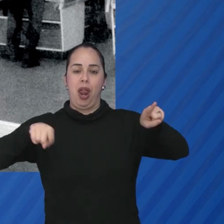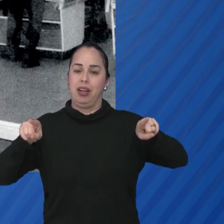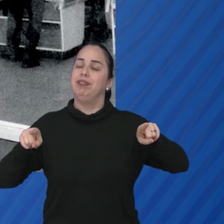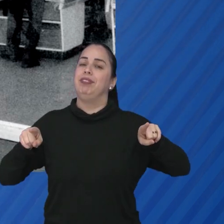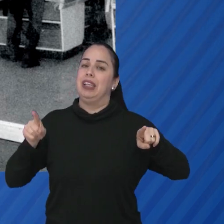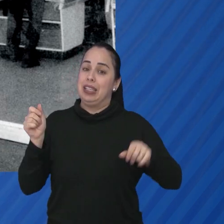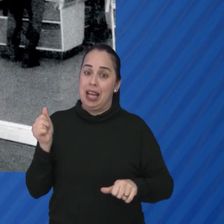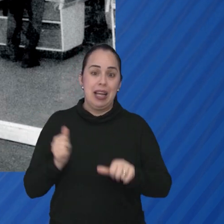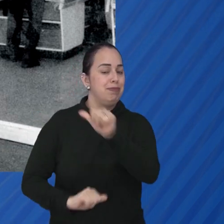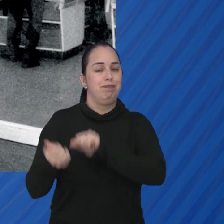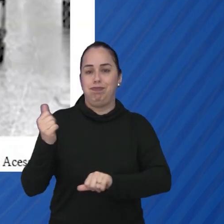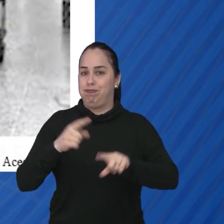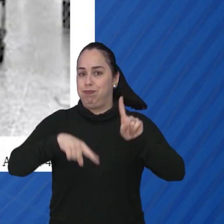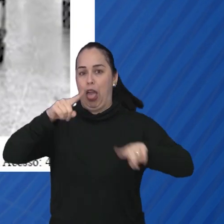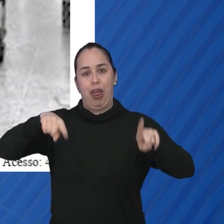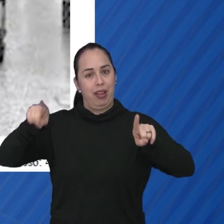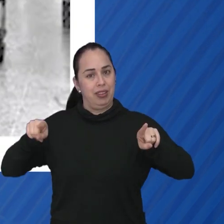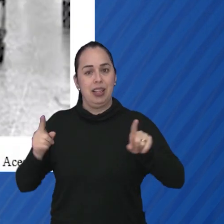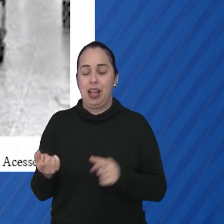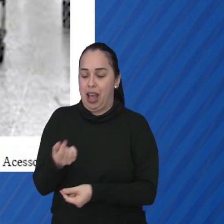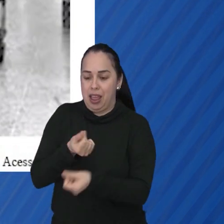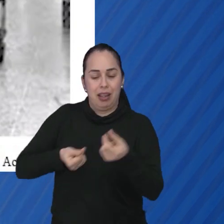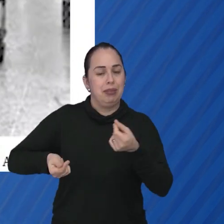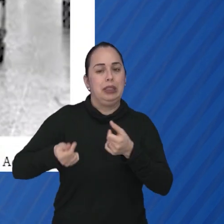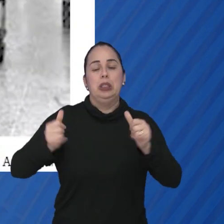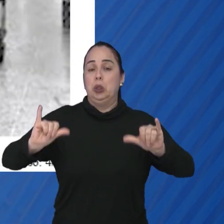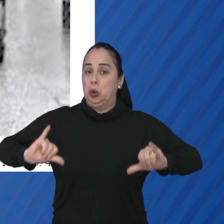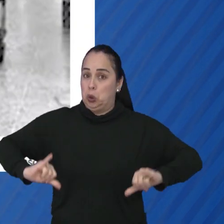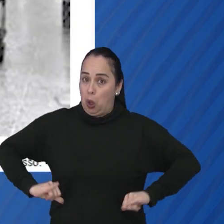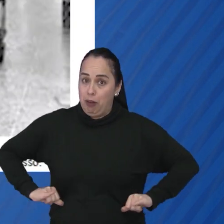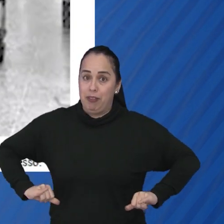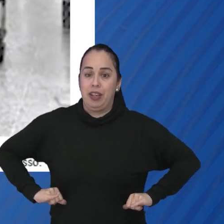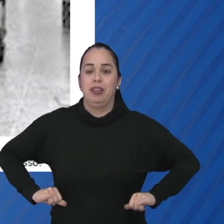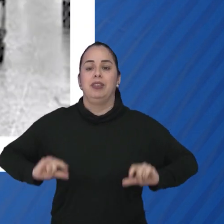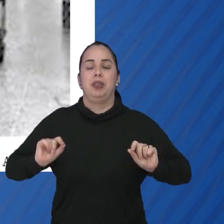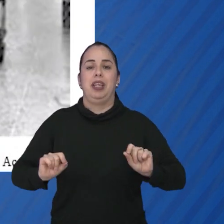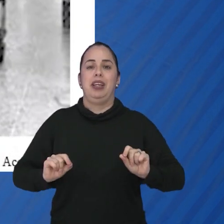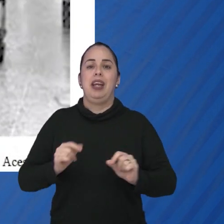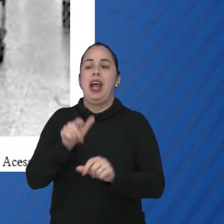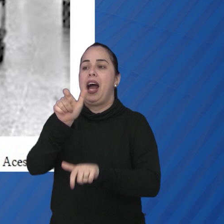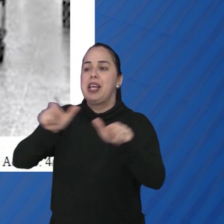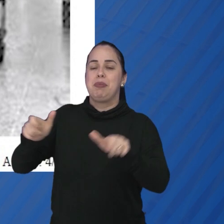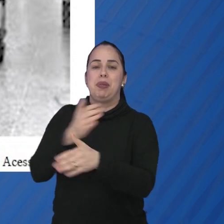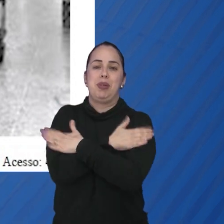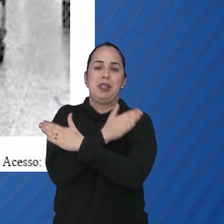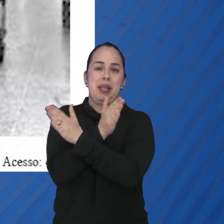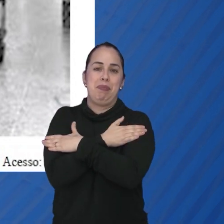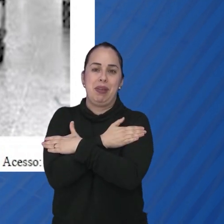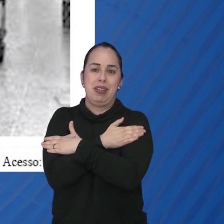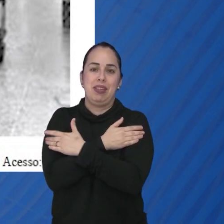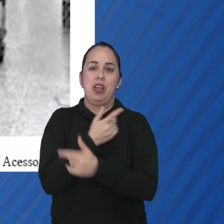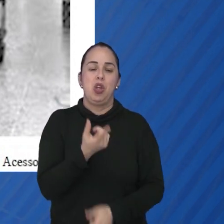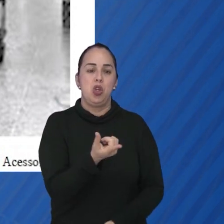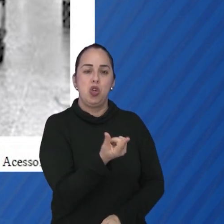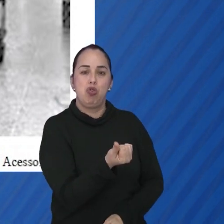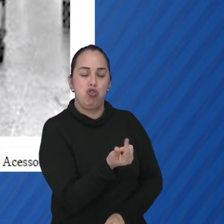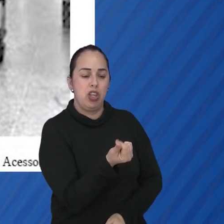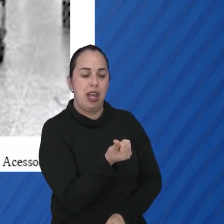das mudanças inconstantes nos mercados, a economia também sofria com o alto desemprego e a